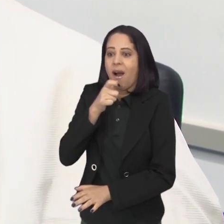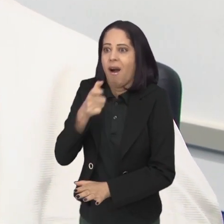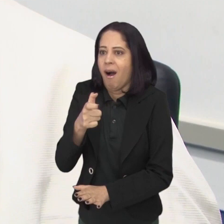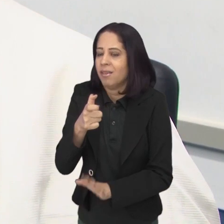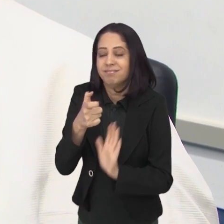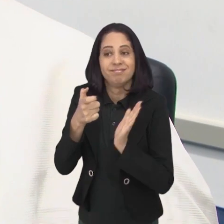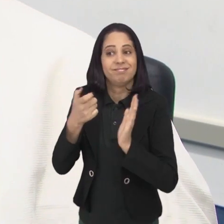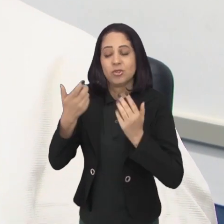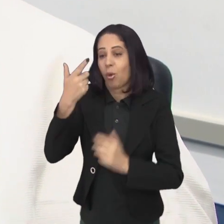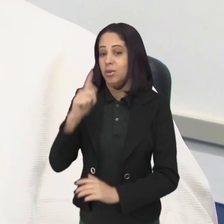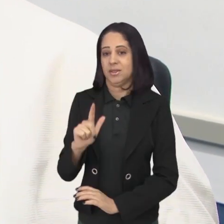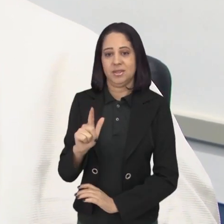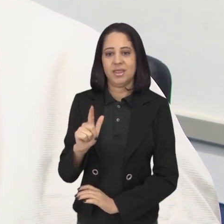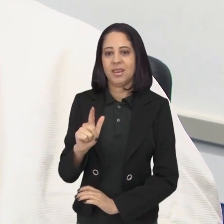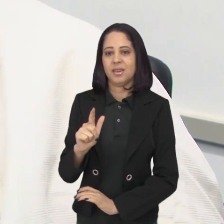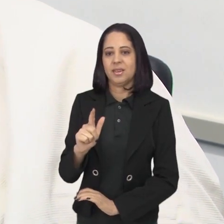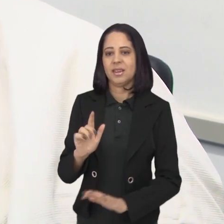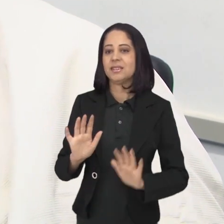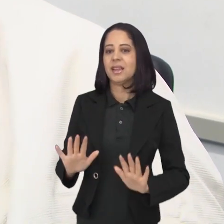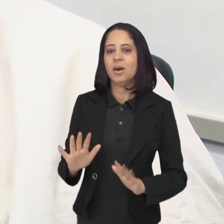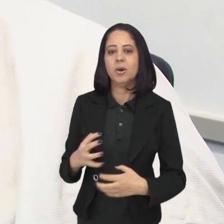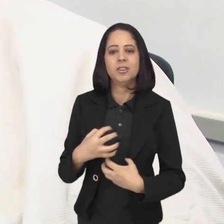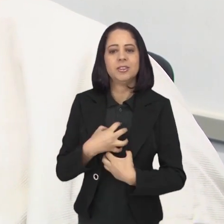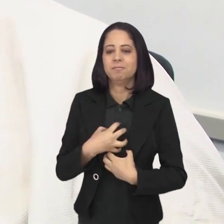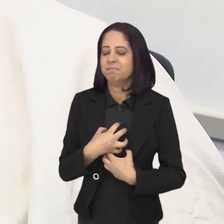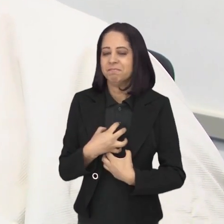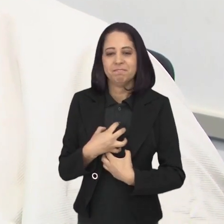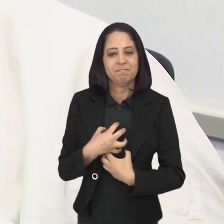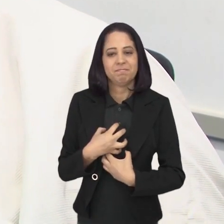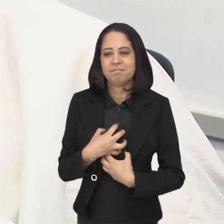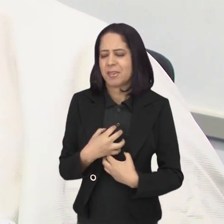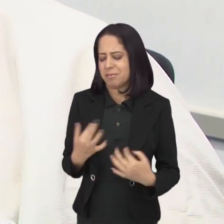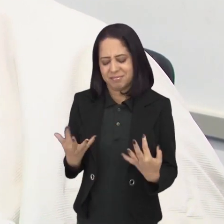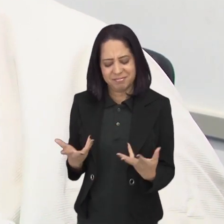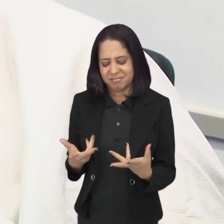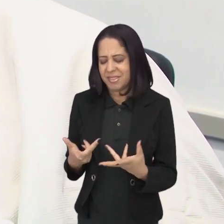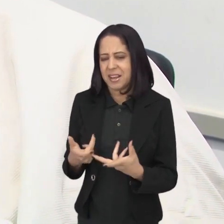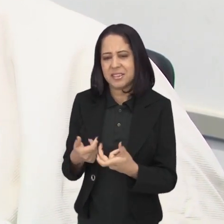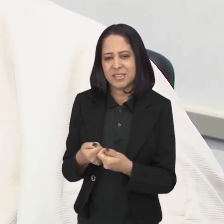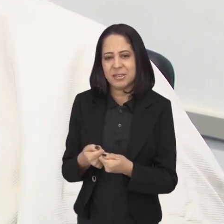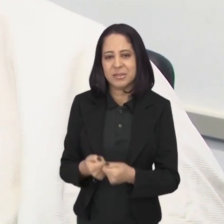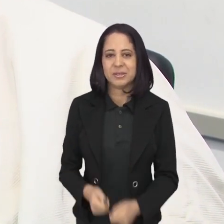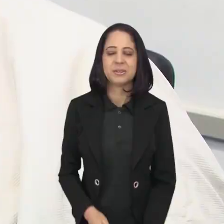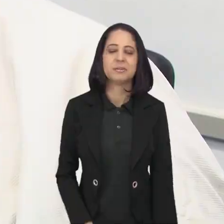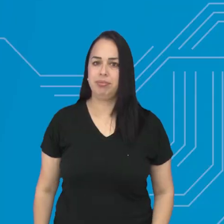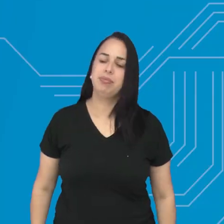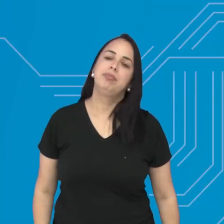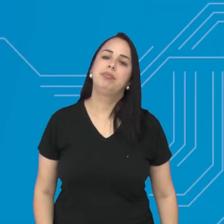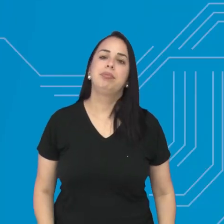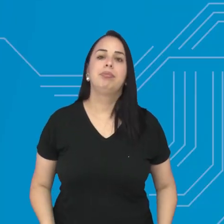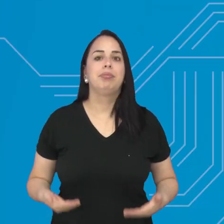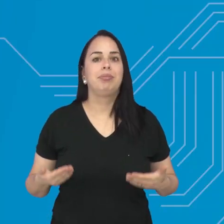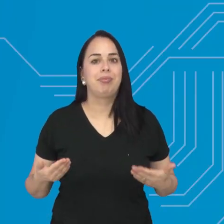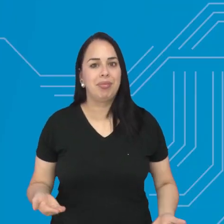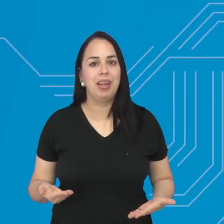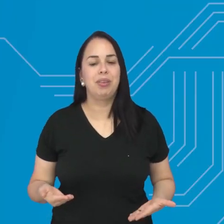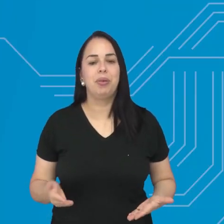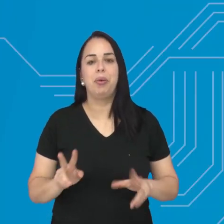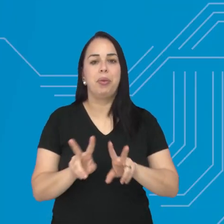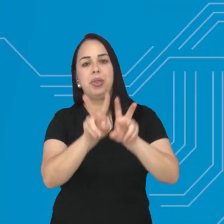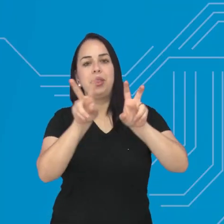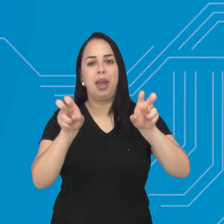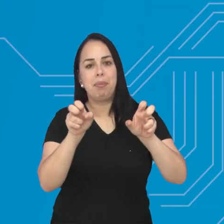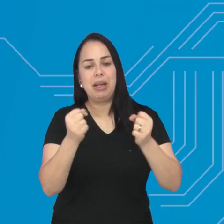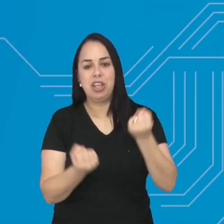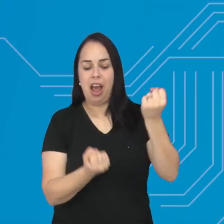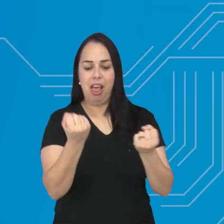nem falar. Então, para mim, maravilhoso. E bom, a segurança nas estradas